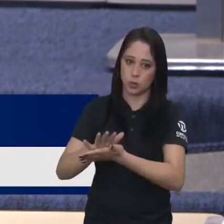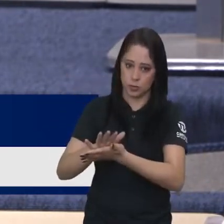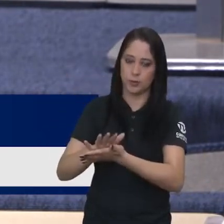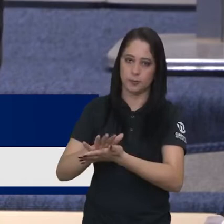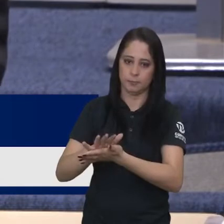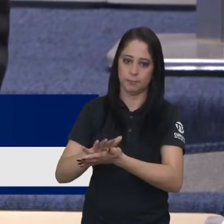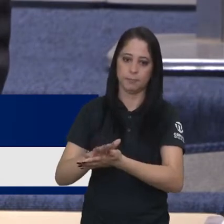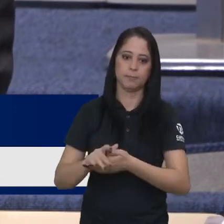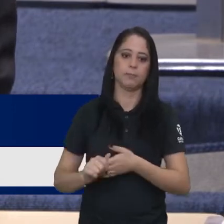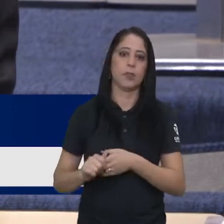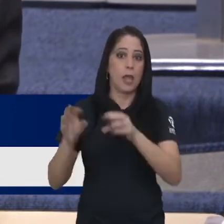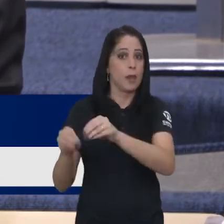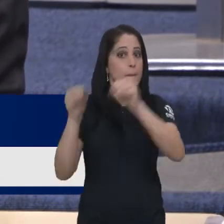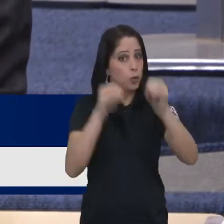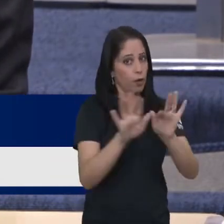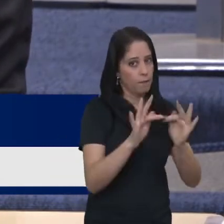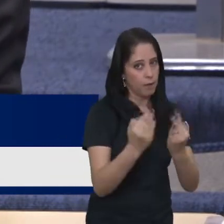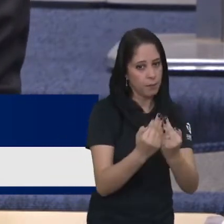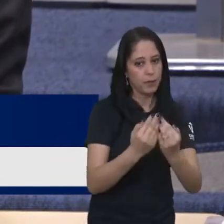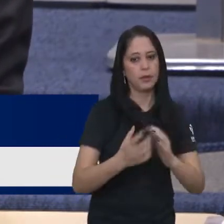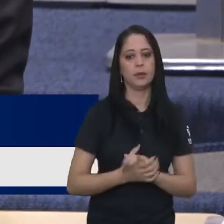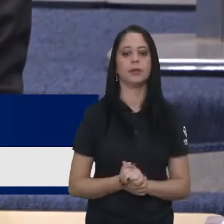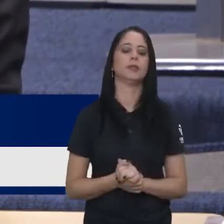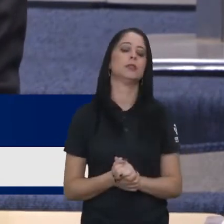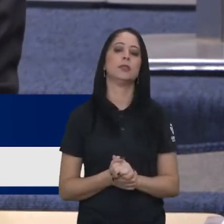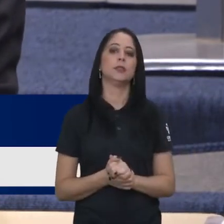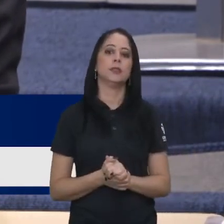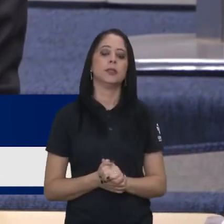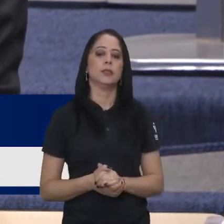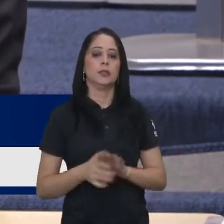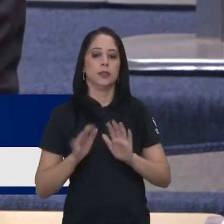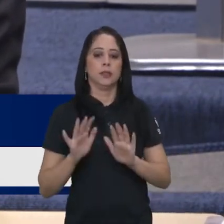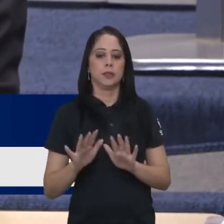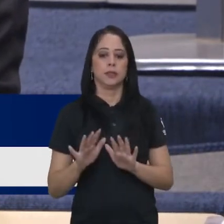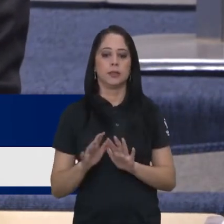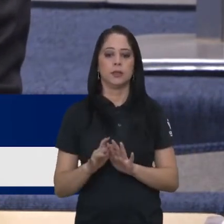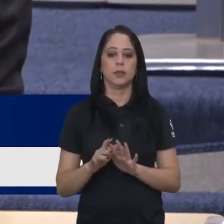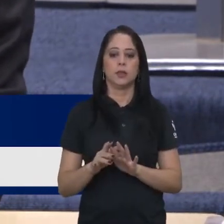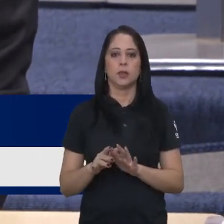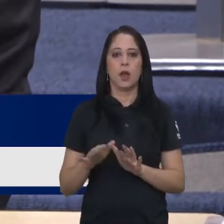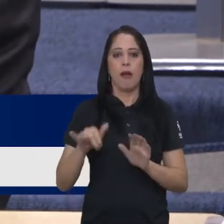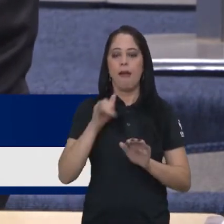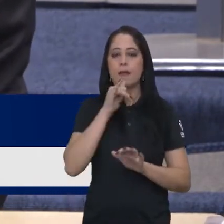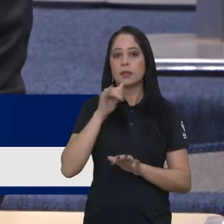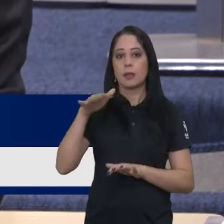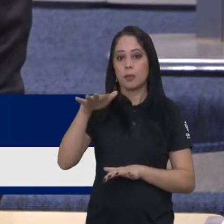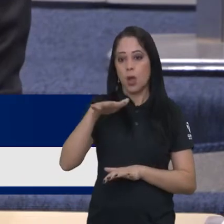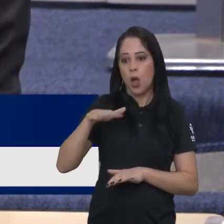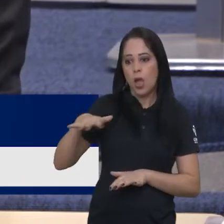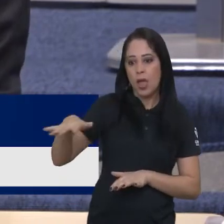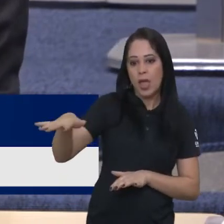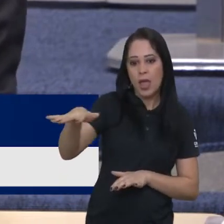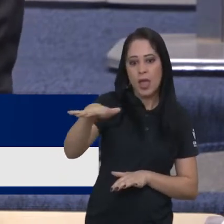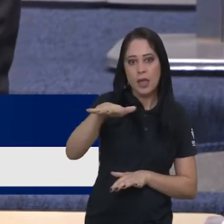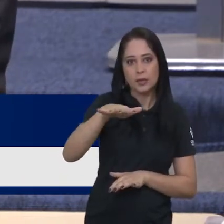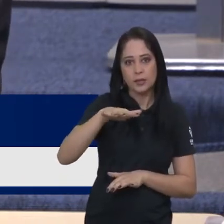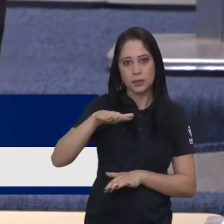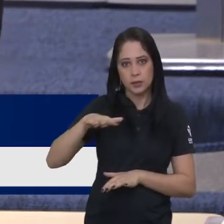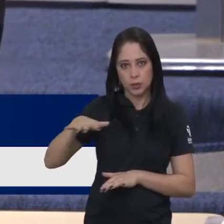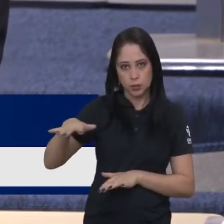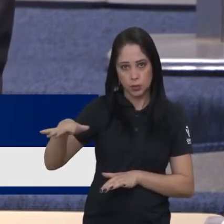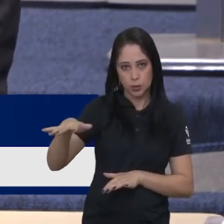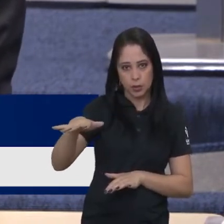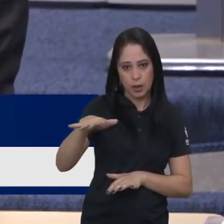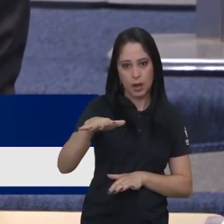a pessoa ali. E nesses casos, a gente sustenta que com a intervenção do poder público, áreas desse loteador sejam utilizadas para